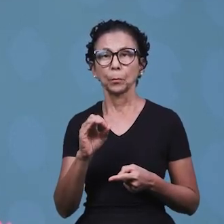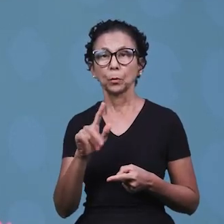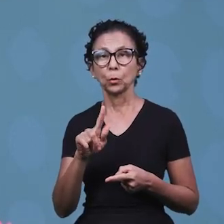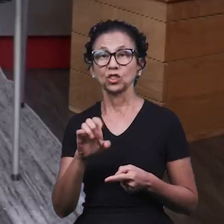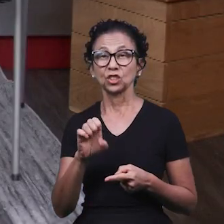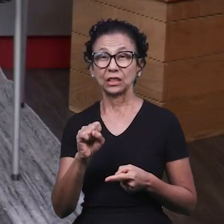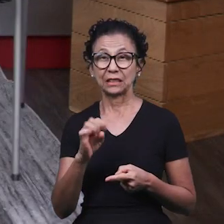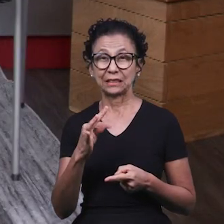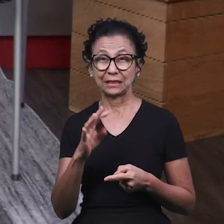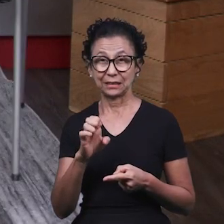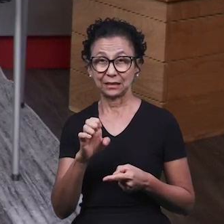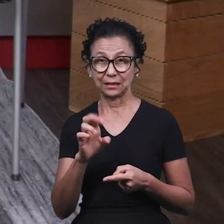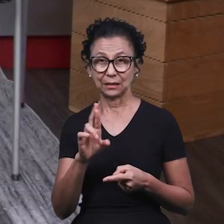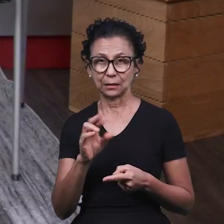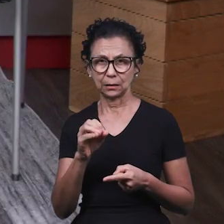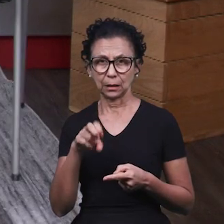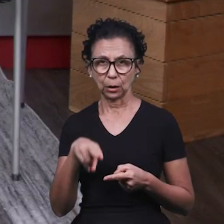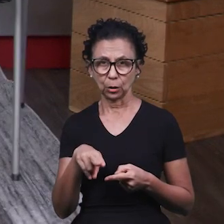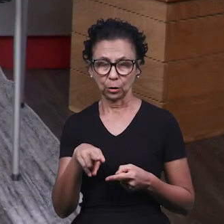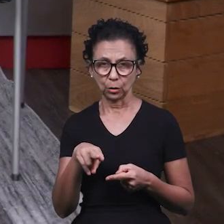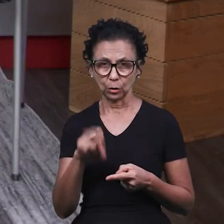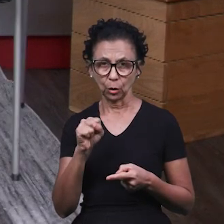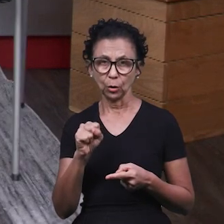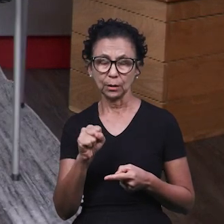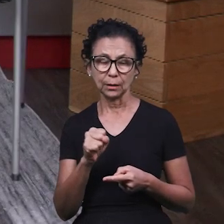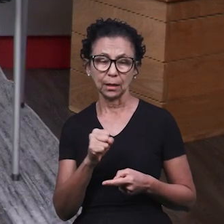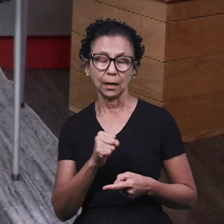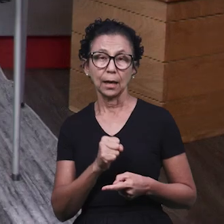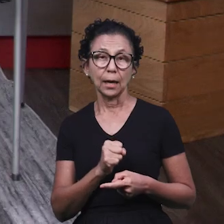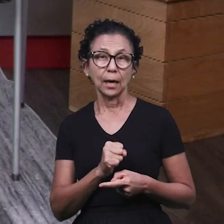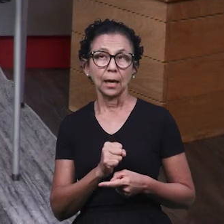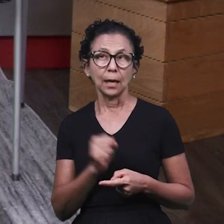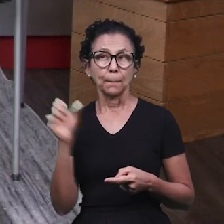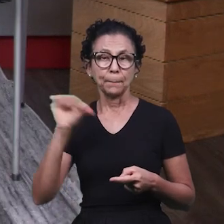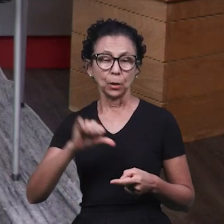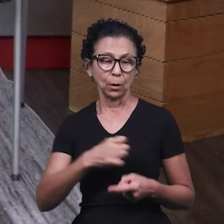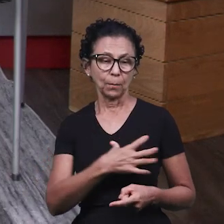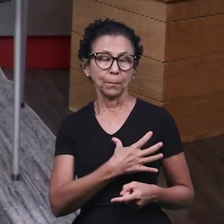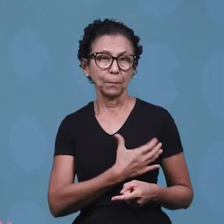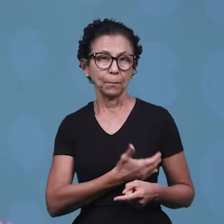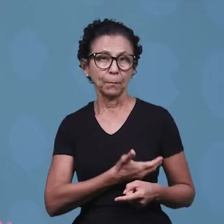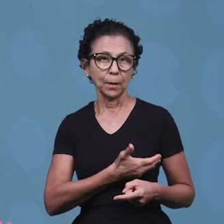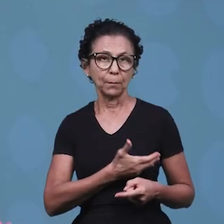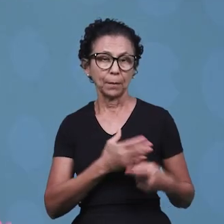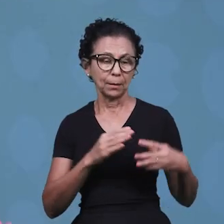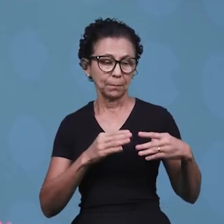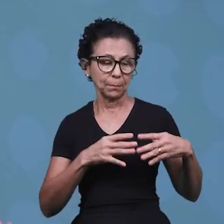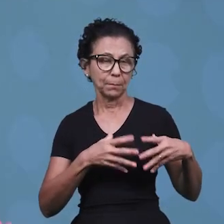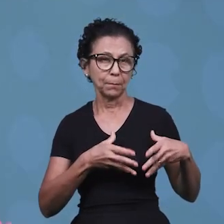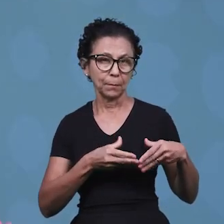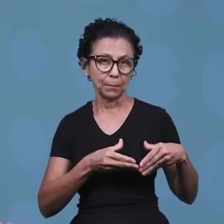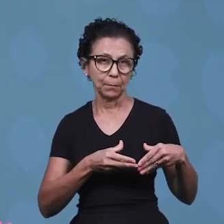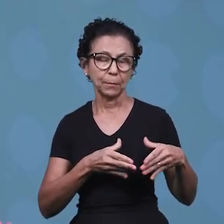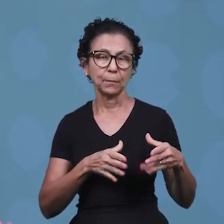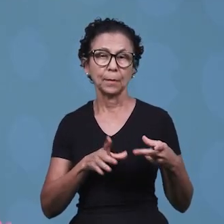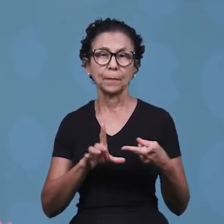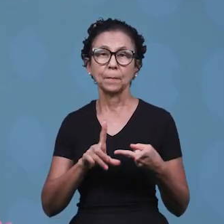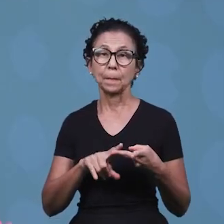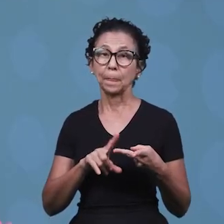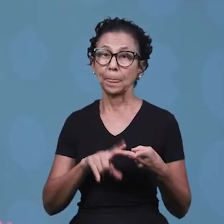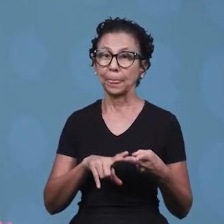e aí no tecido mamário. E como o câncer de mama é uma célula, né, cancerígena que é estimulada